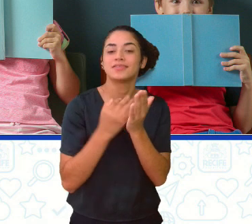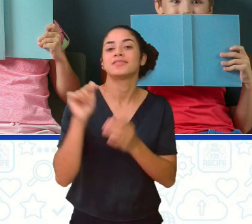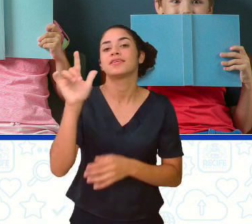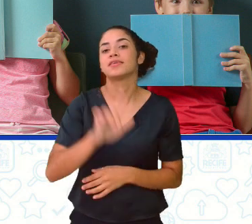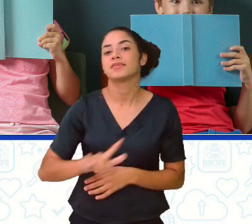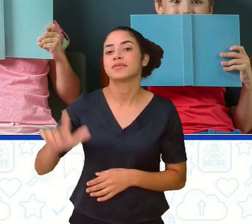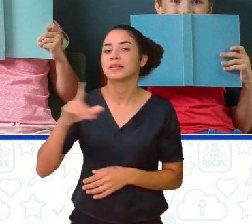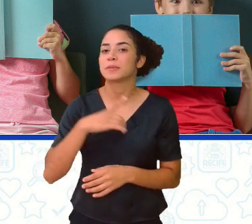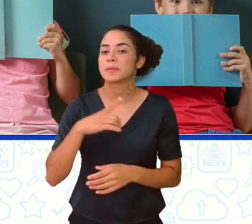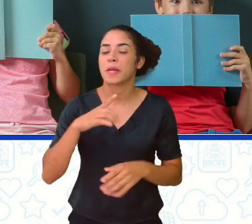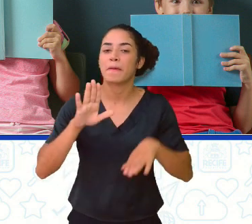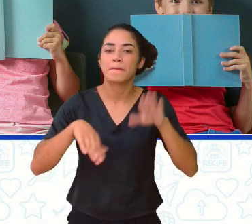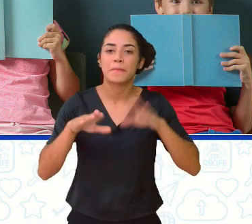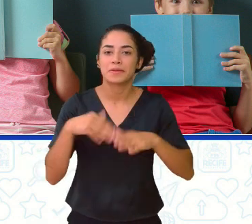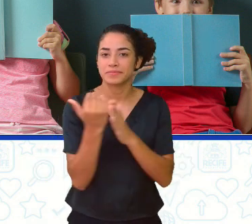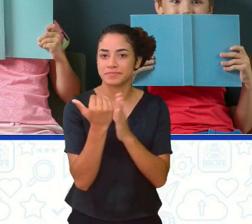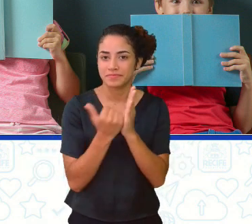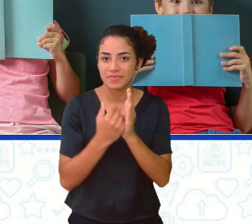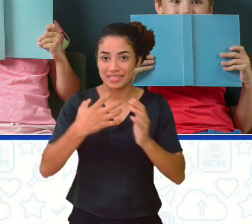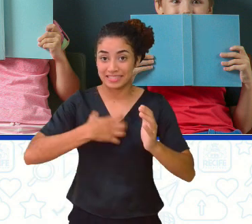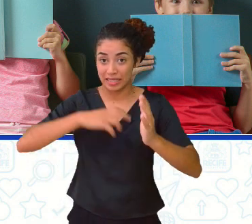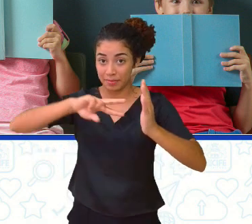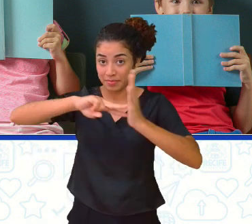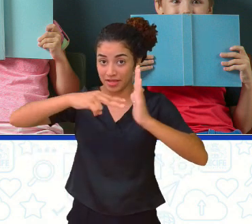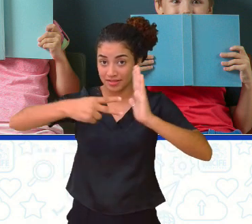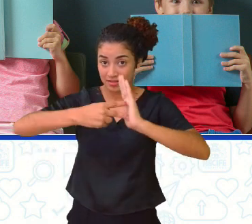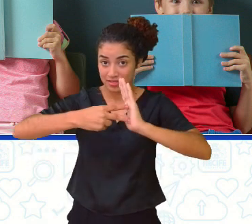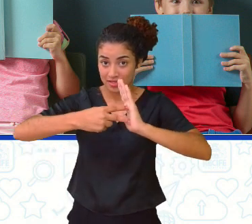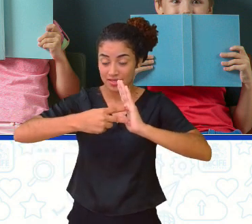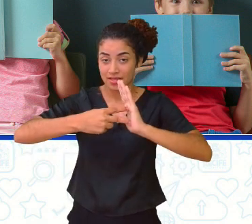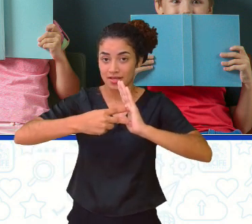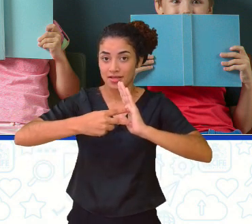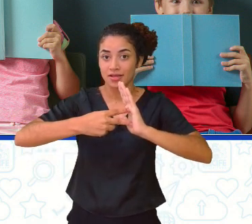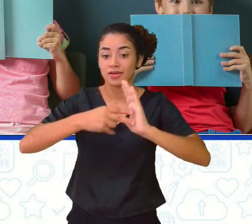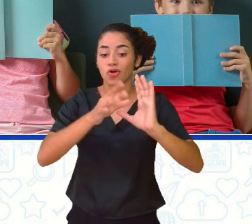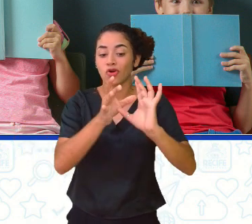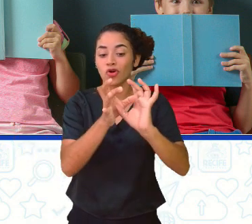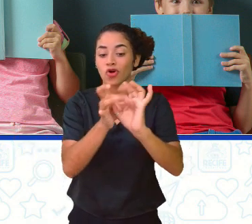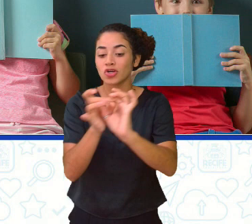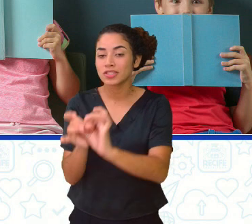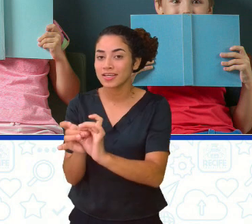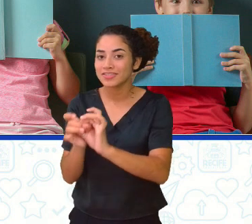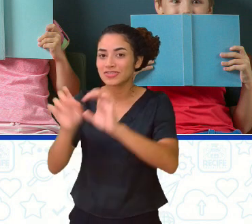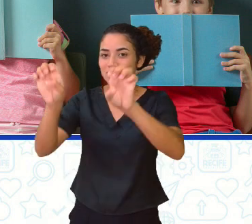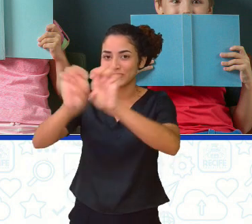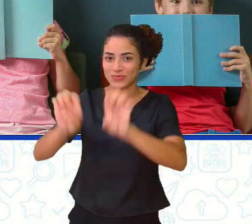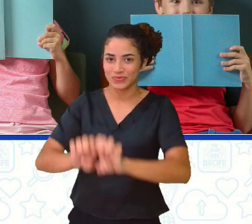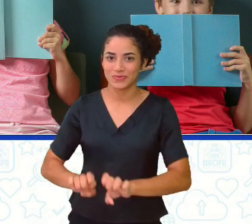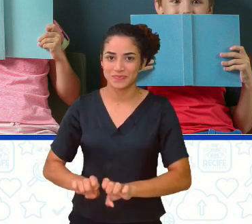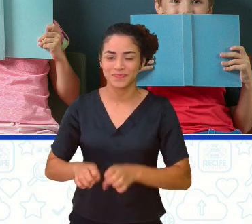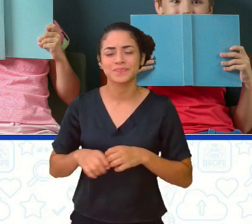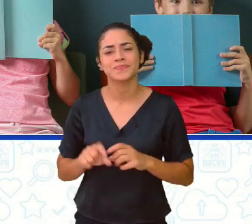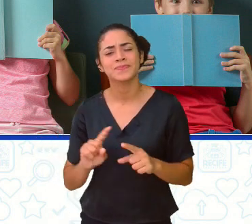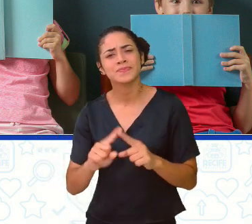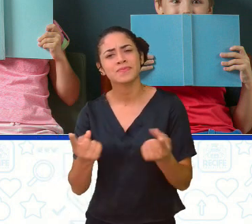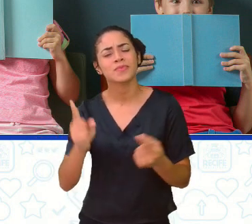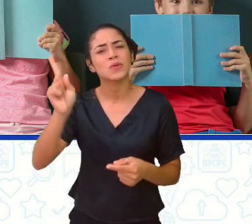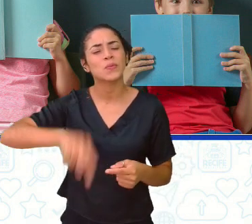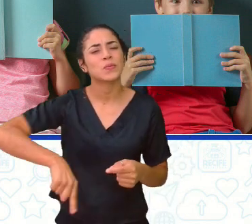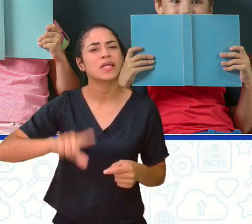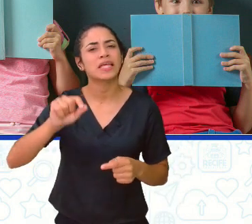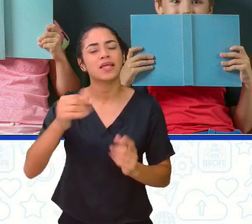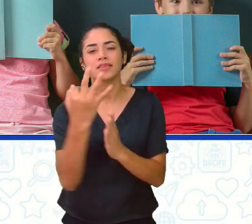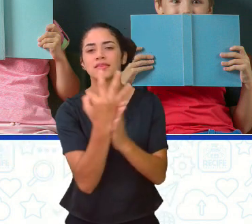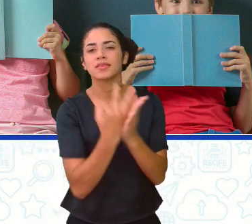alguns critérios, como semântica, ou seja, o sentido, contexto e a estrutura. Mas o que são